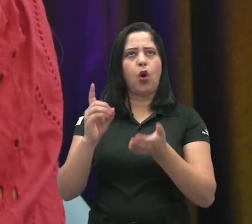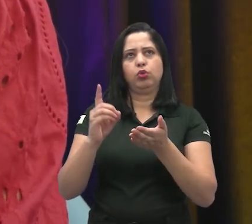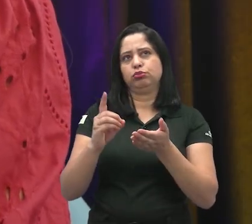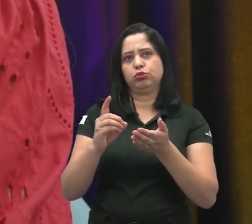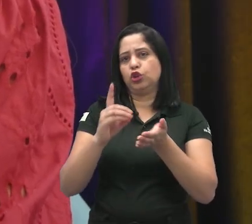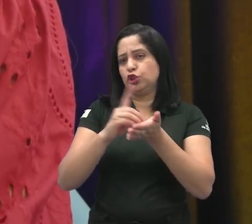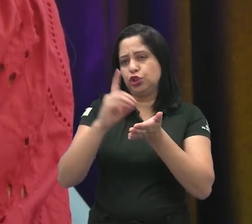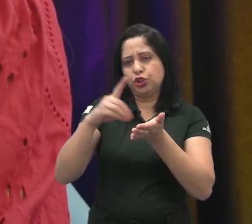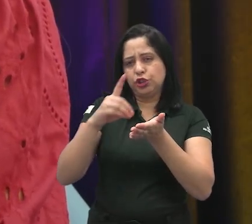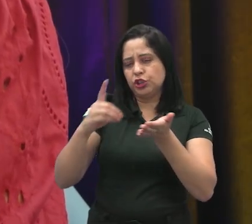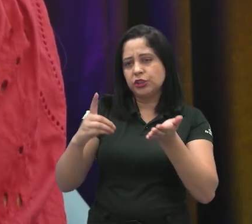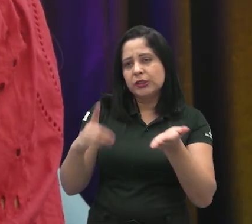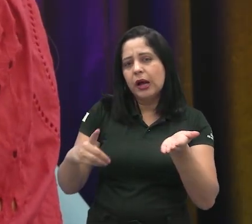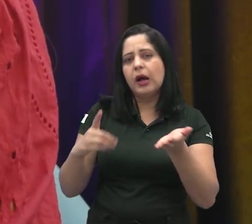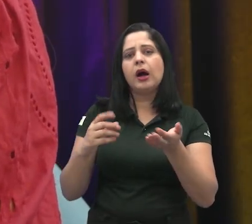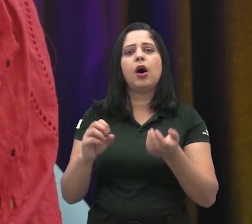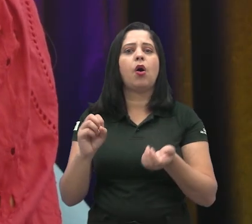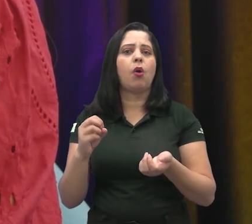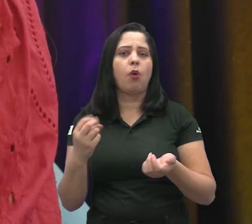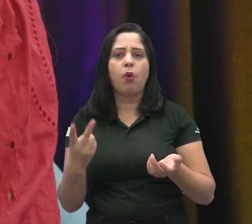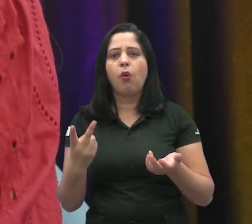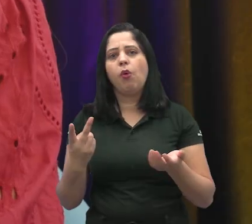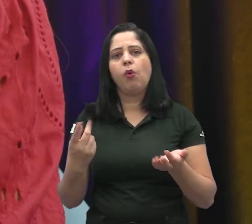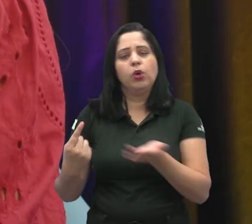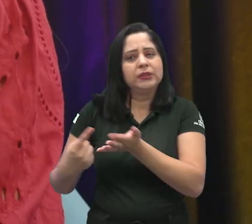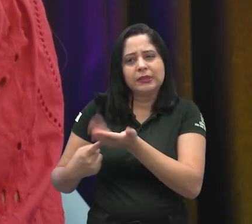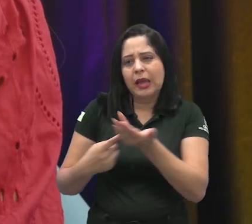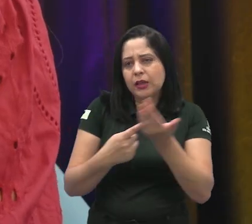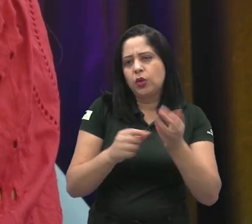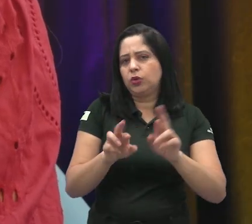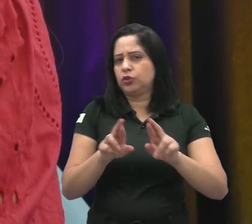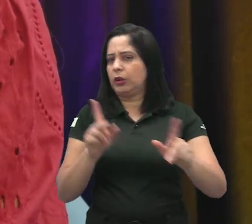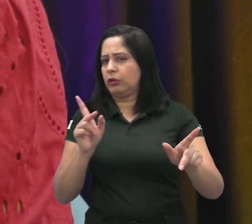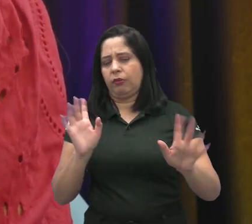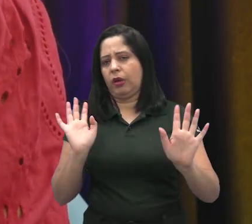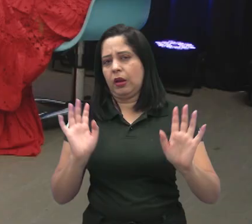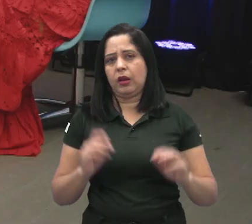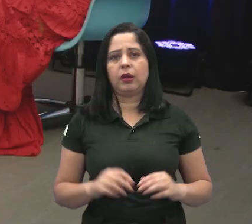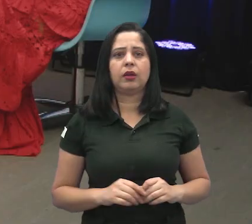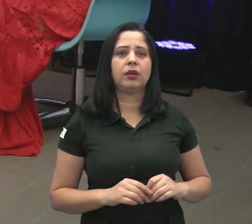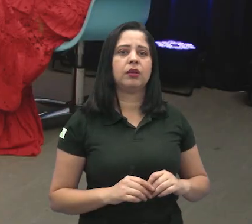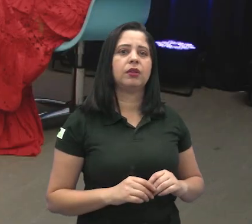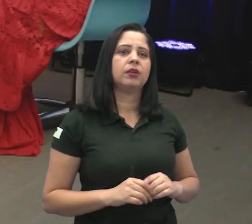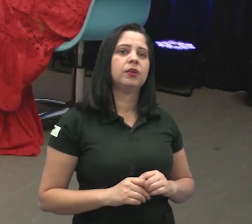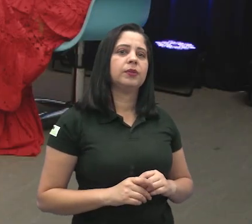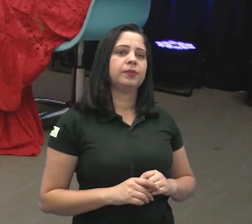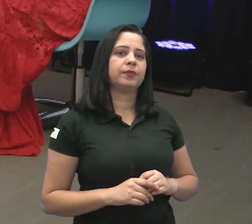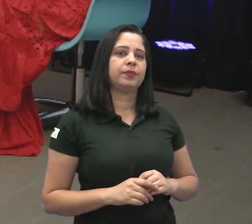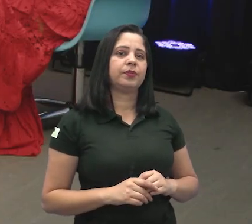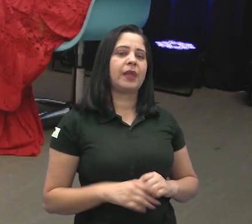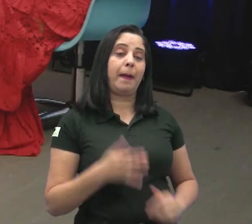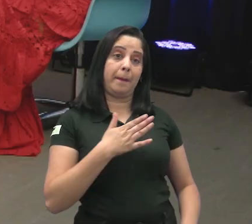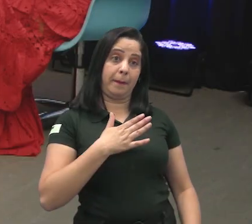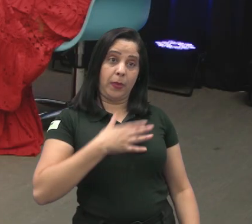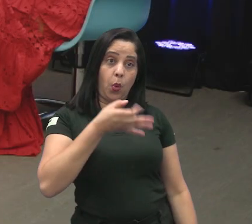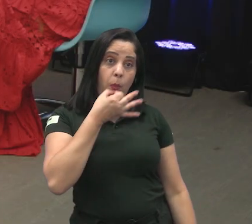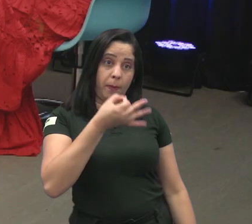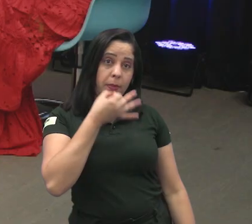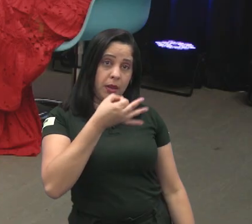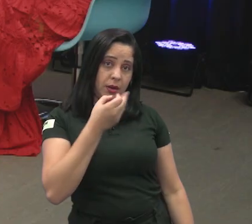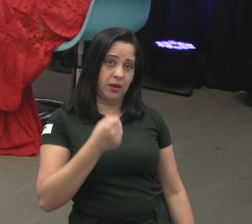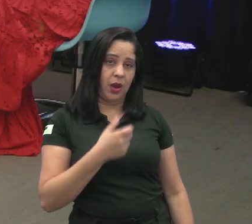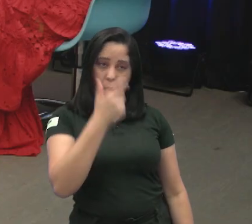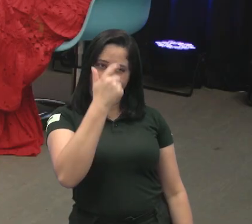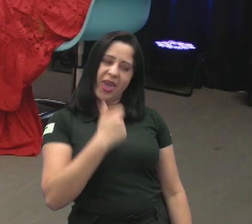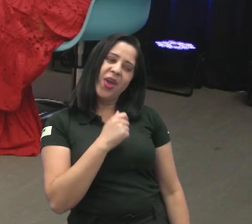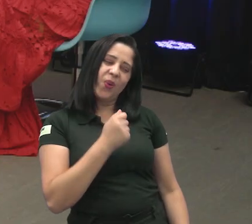digital, ou tem trazido algum cenário diferente hoje, uma nova proposta? Olha, eu vou falar minha opinião, assim, eu acho que eu